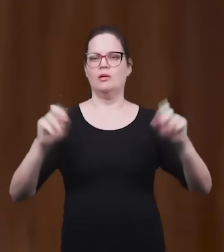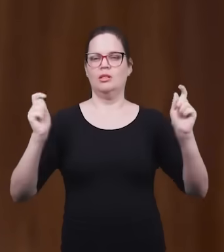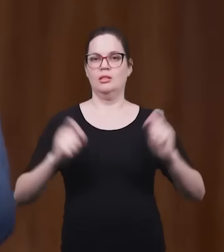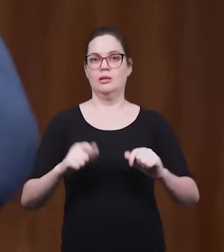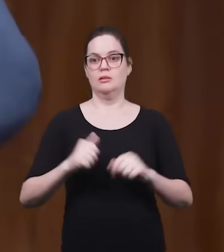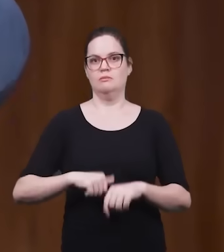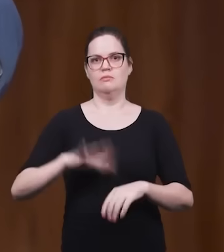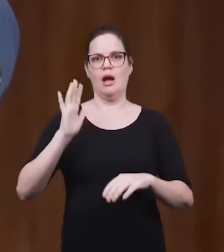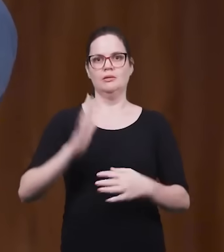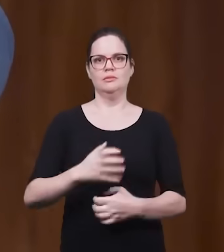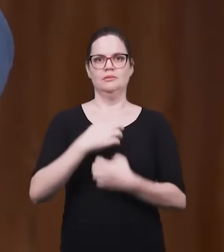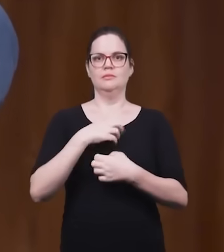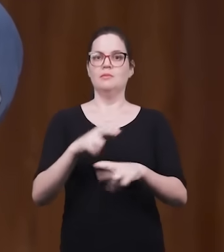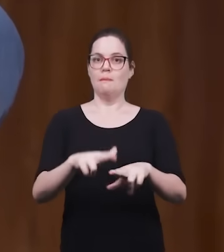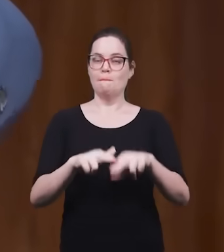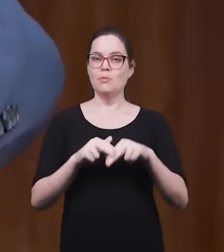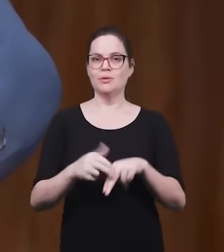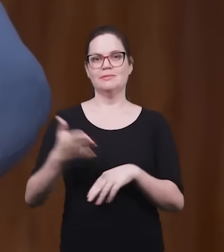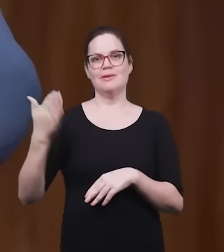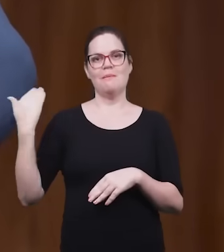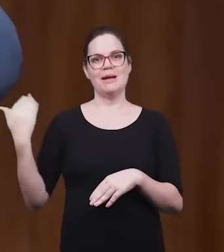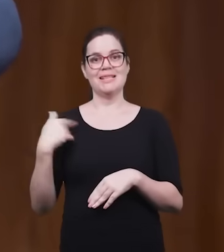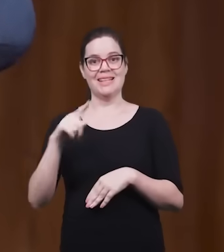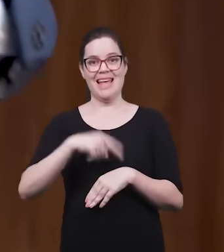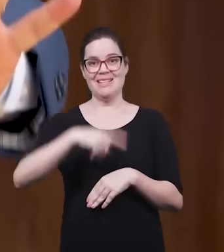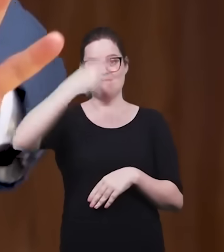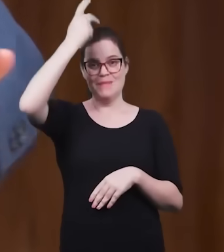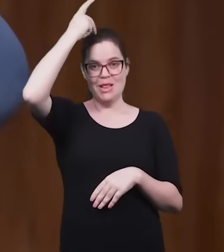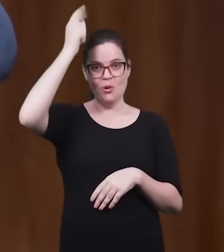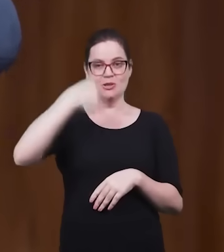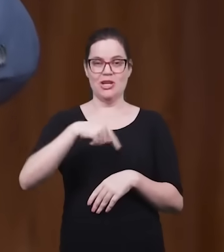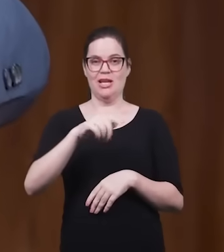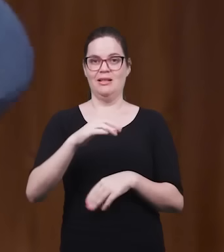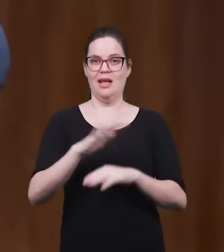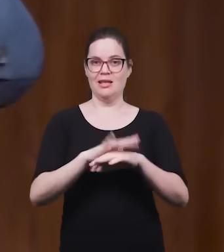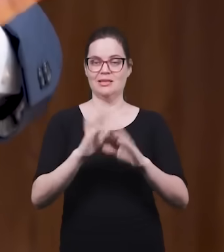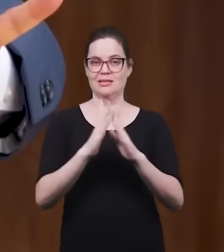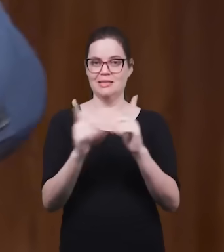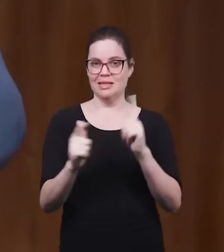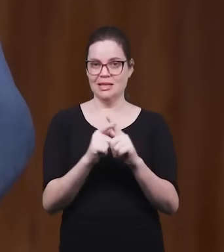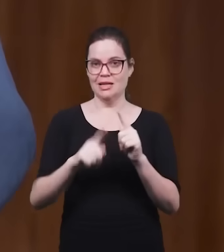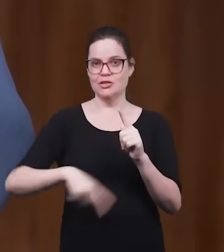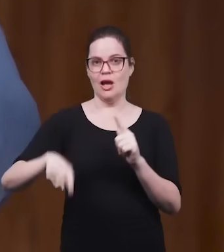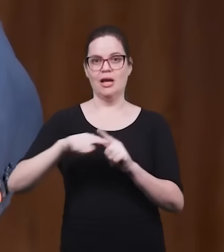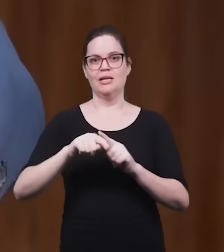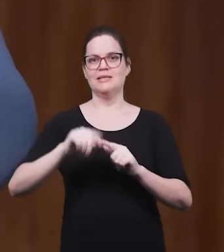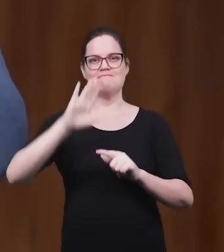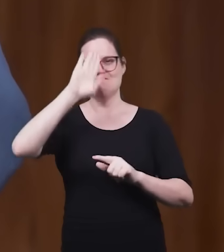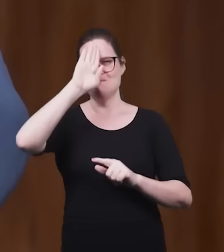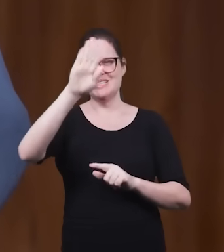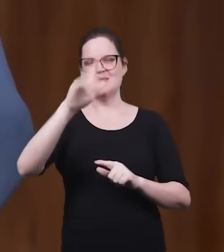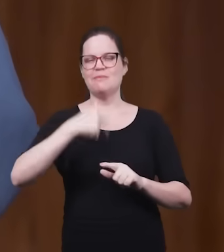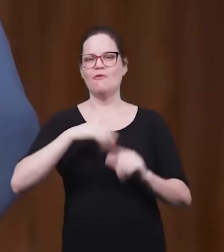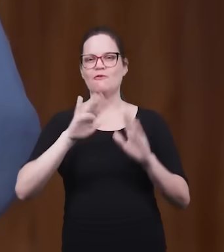impacto para a igreja. Por isso que os movimentos pentecostais, eles praticamente pararam nos dons de língua e